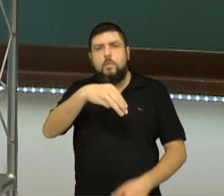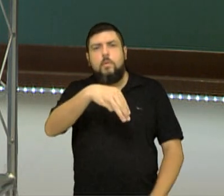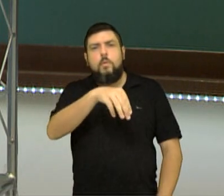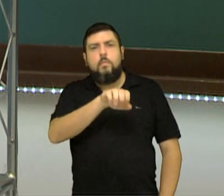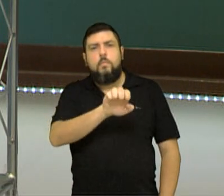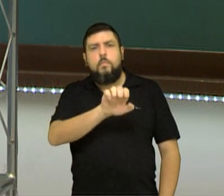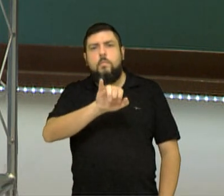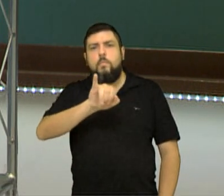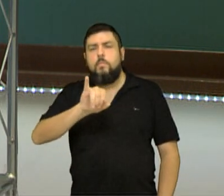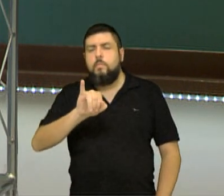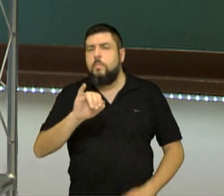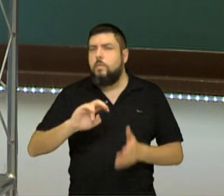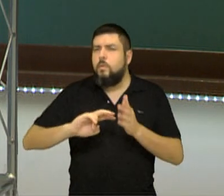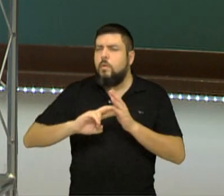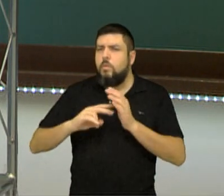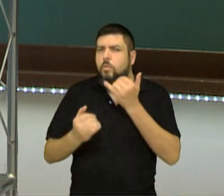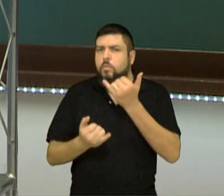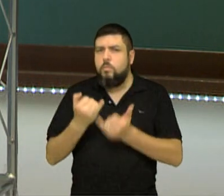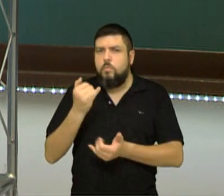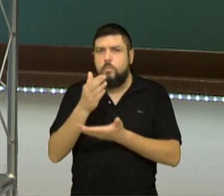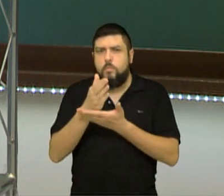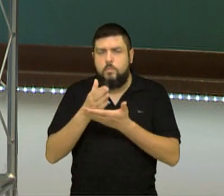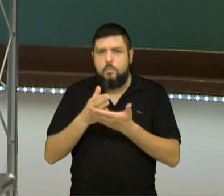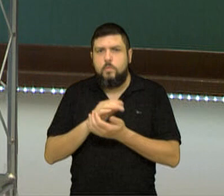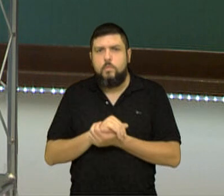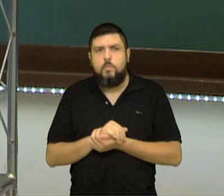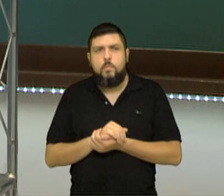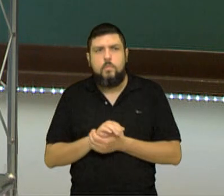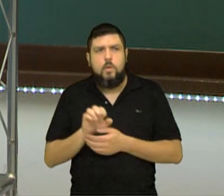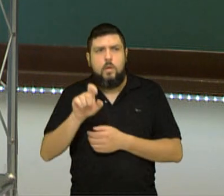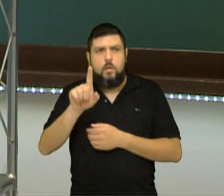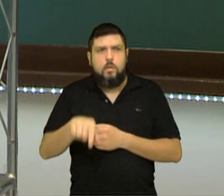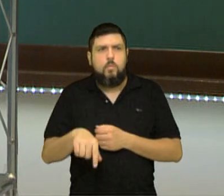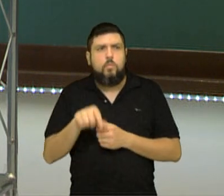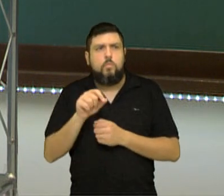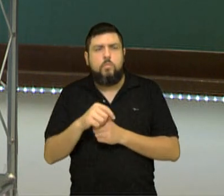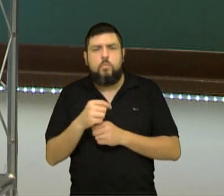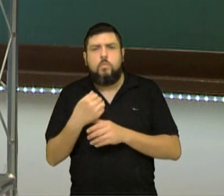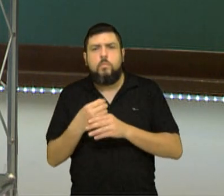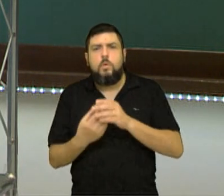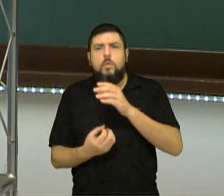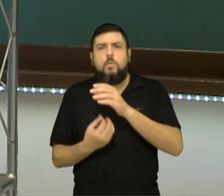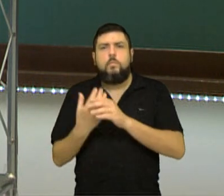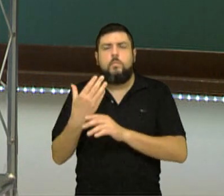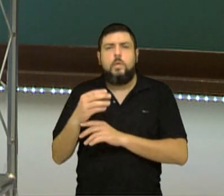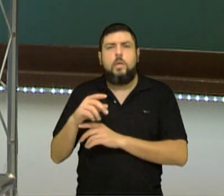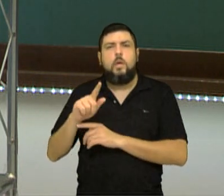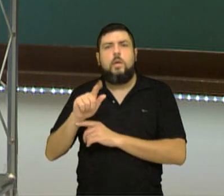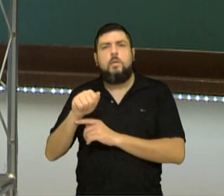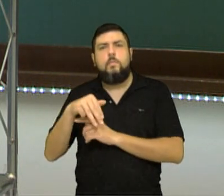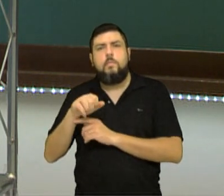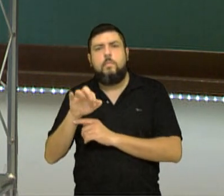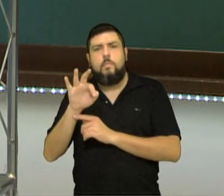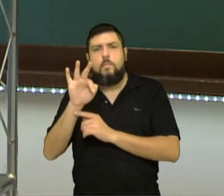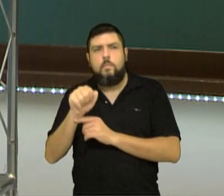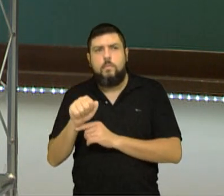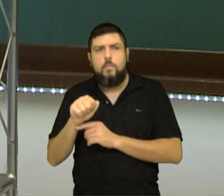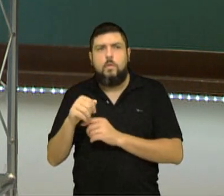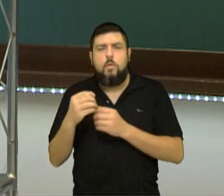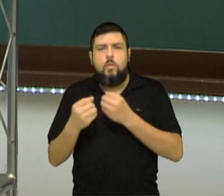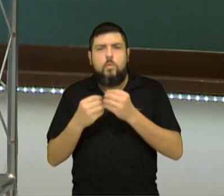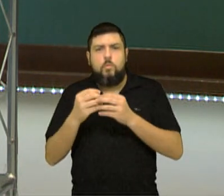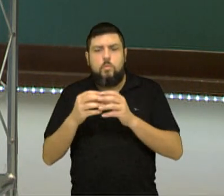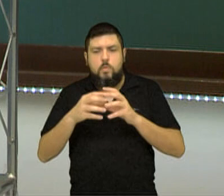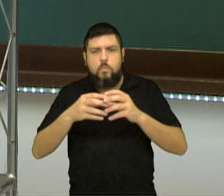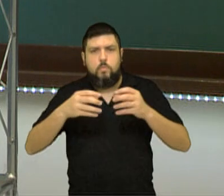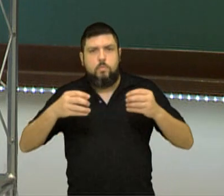entender. É divisão celular cuja finalidade é produzir gametas, tá? Caracterizada pela formação de 4 células com a metade,